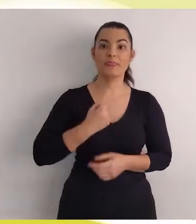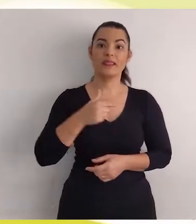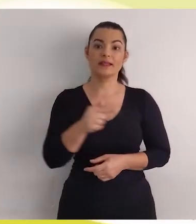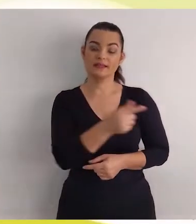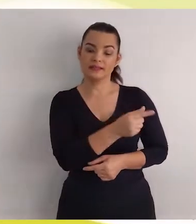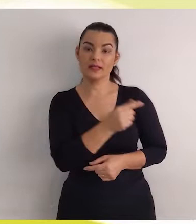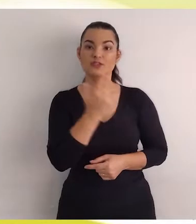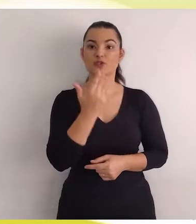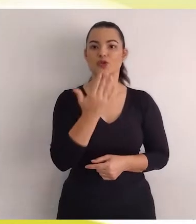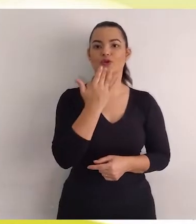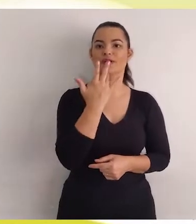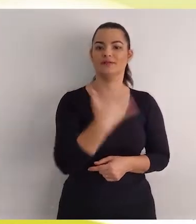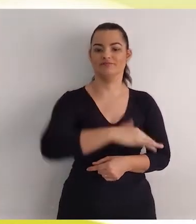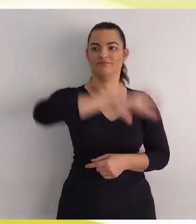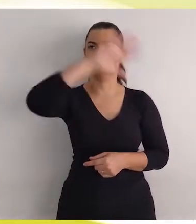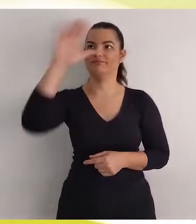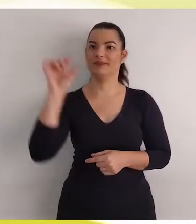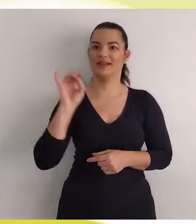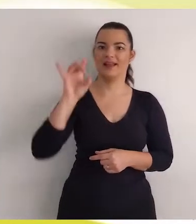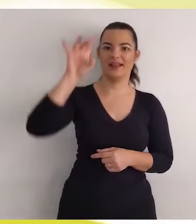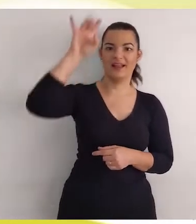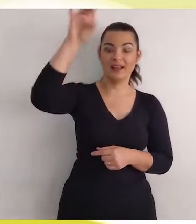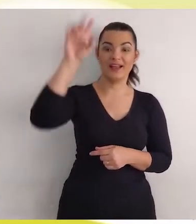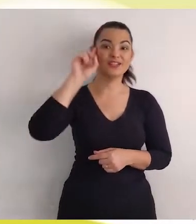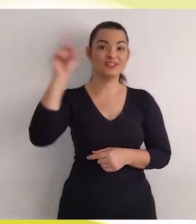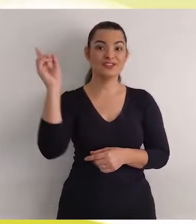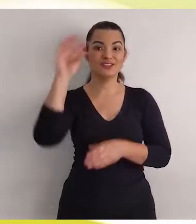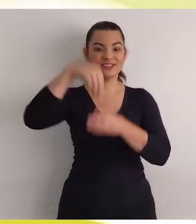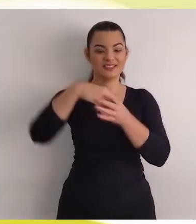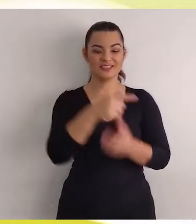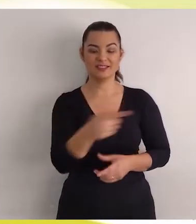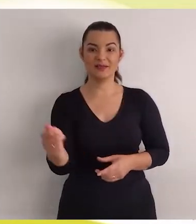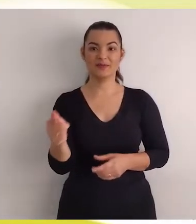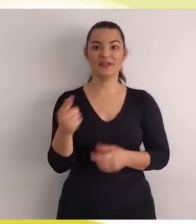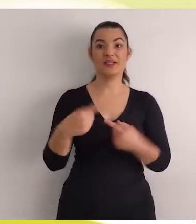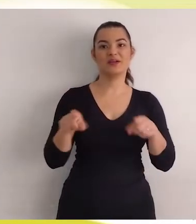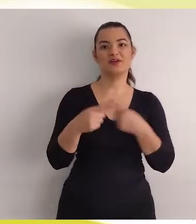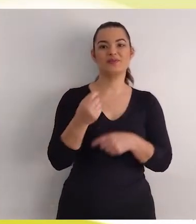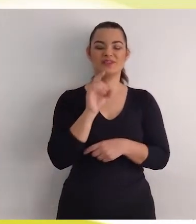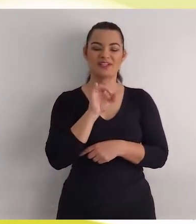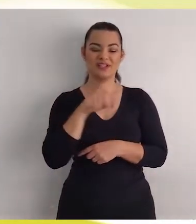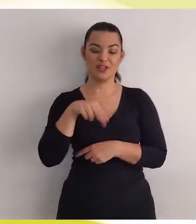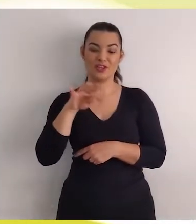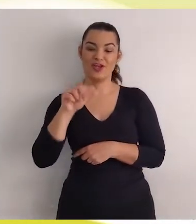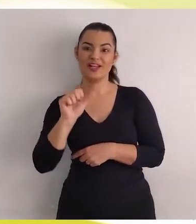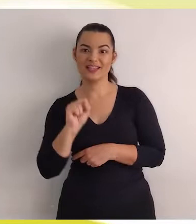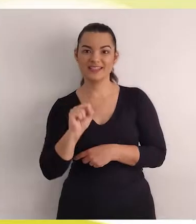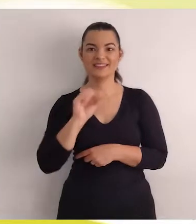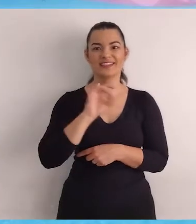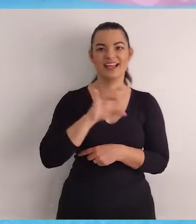7 são as cores do arco-íris, os dias da semana e as notas musicais.